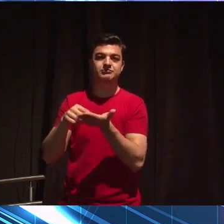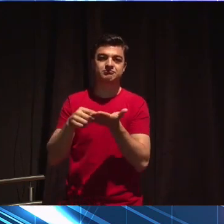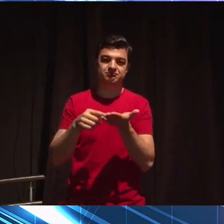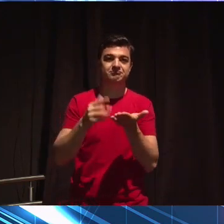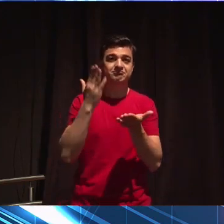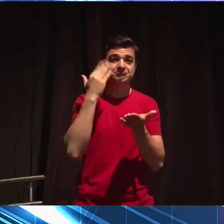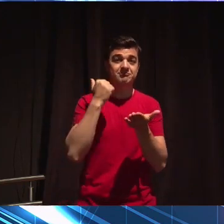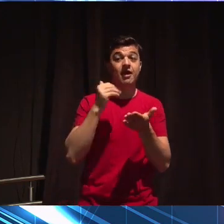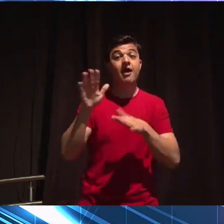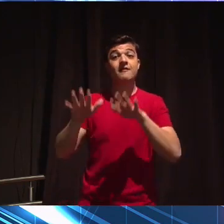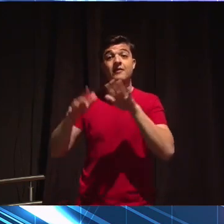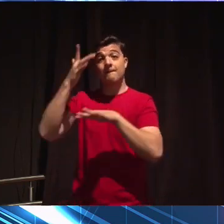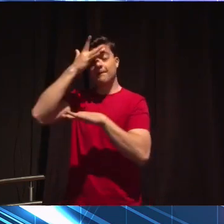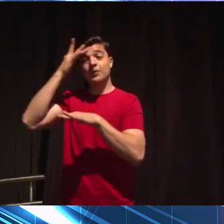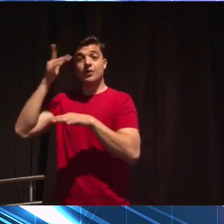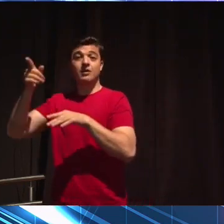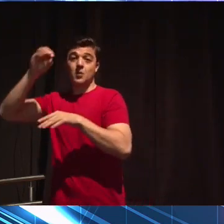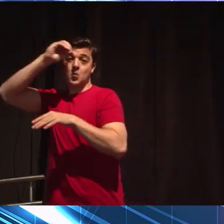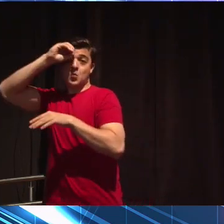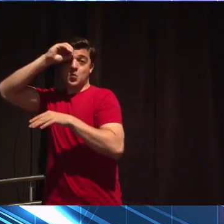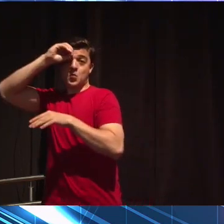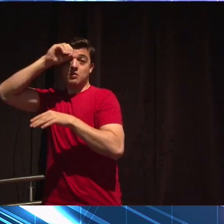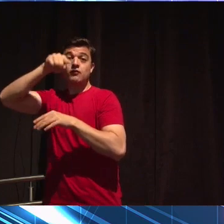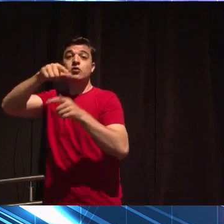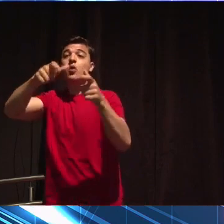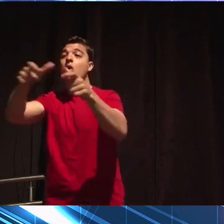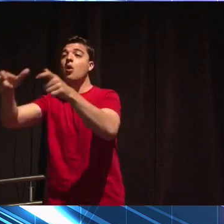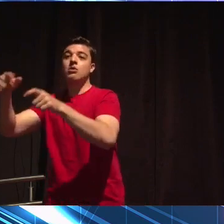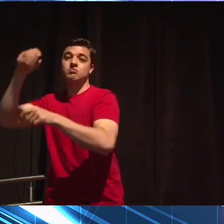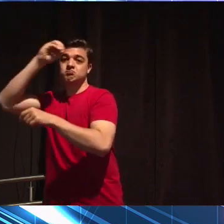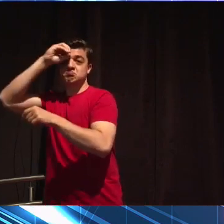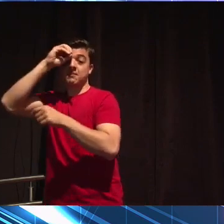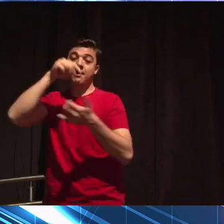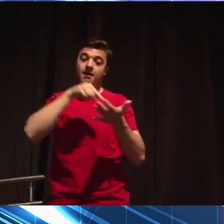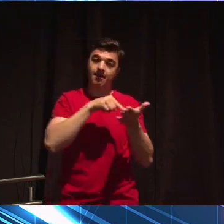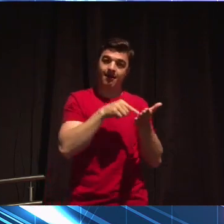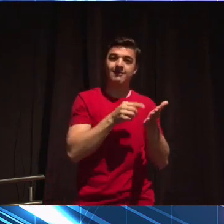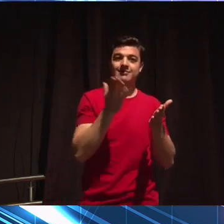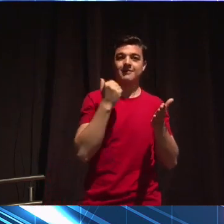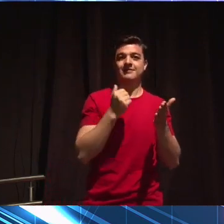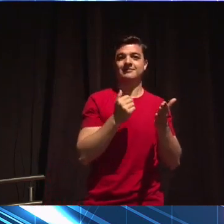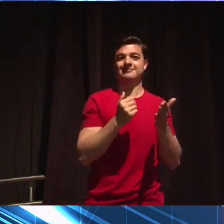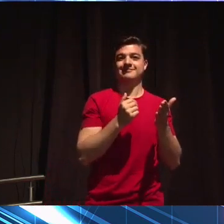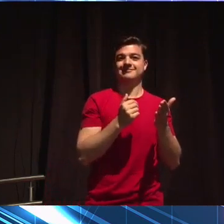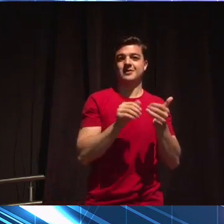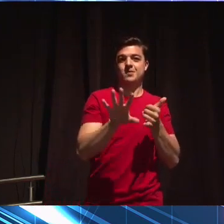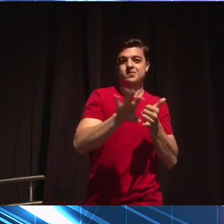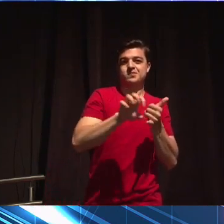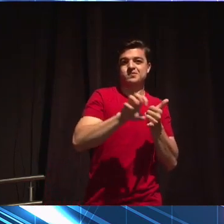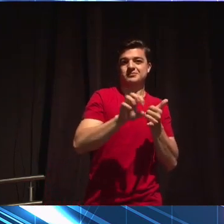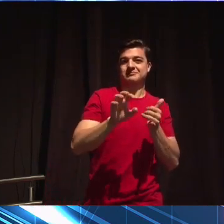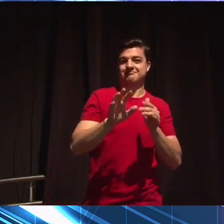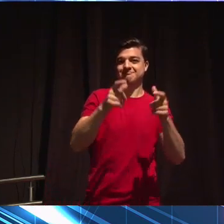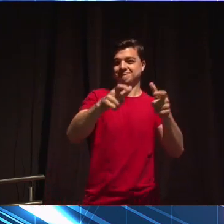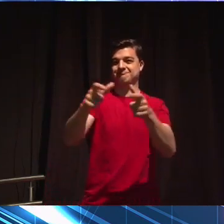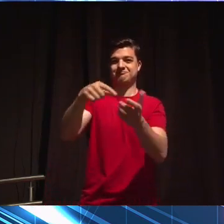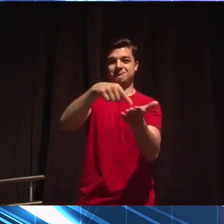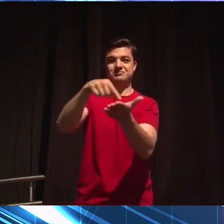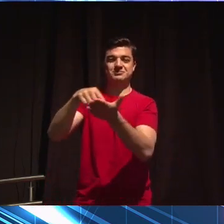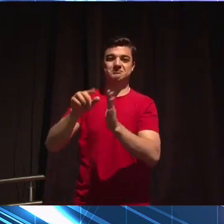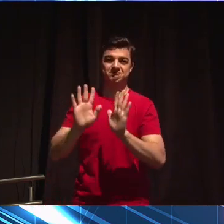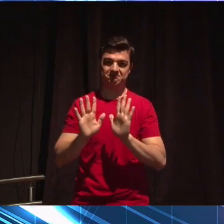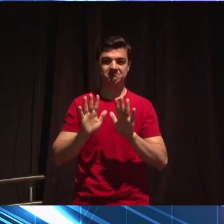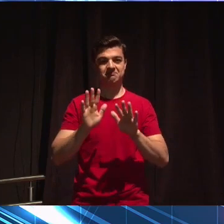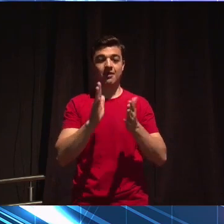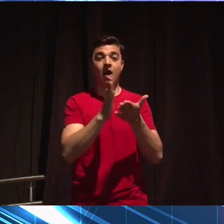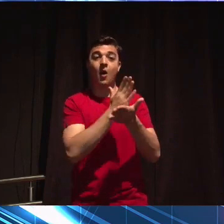sabem. Então, esse é um ponto importante, né? Porque você acaba se transformando, na verdade, na pessoa que...